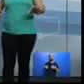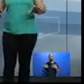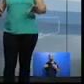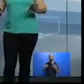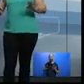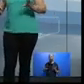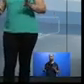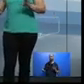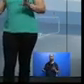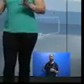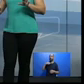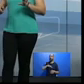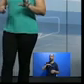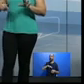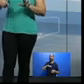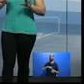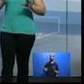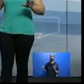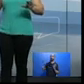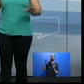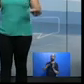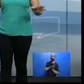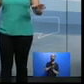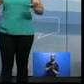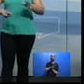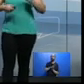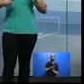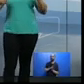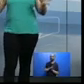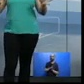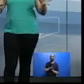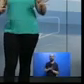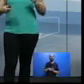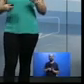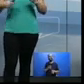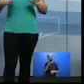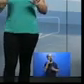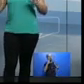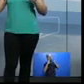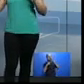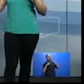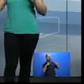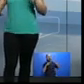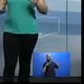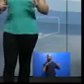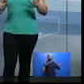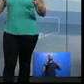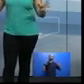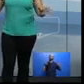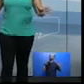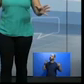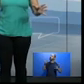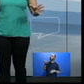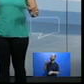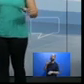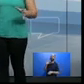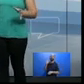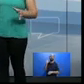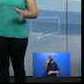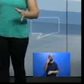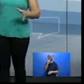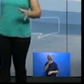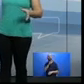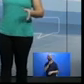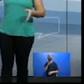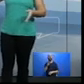chegaram aqui, eles falaram: nossa, uma terra nova, uma terra bonita, vamos pôr um nome para essa terra.